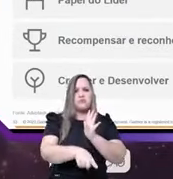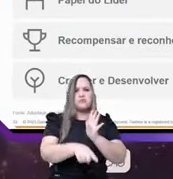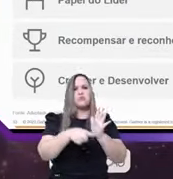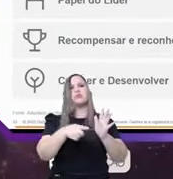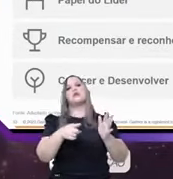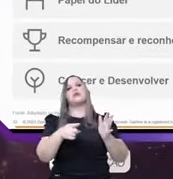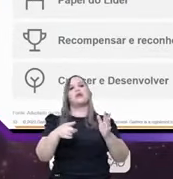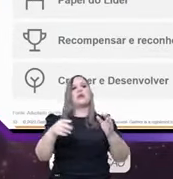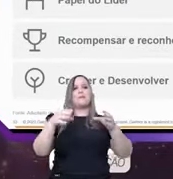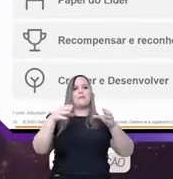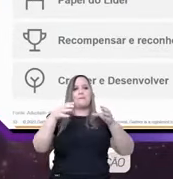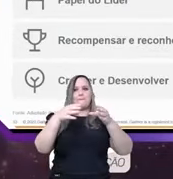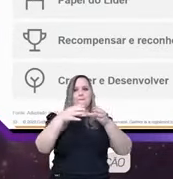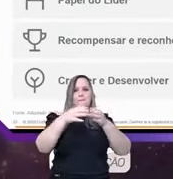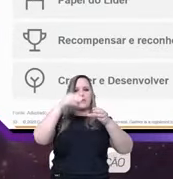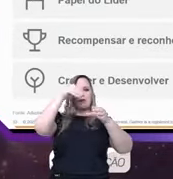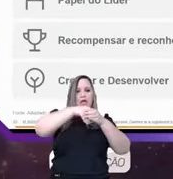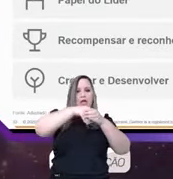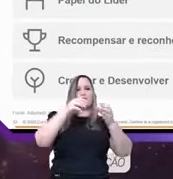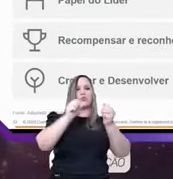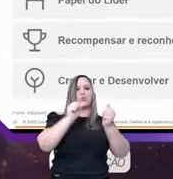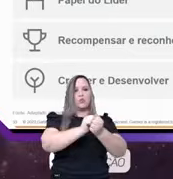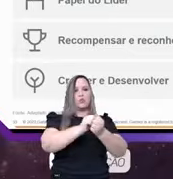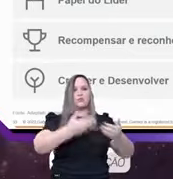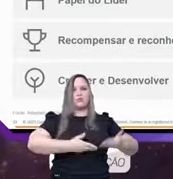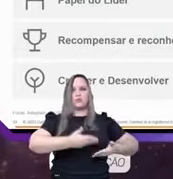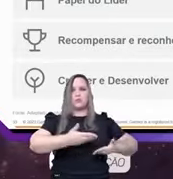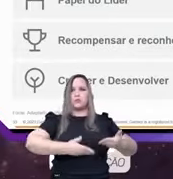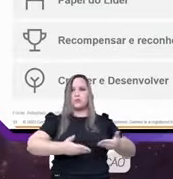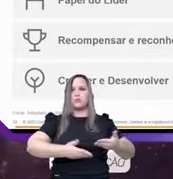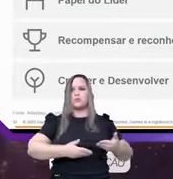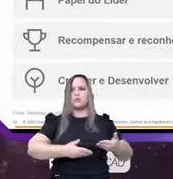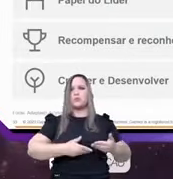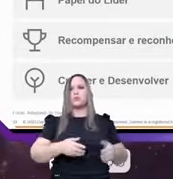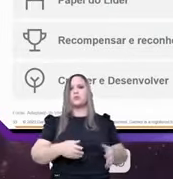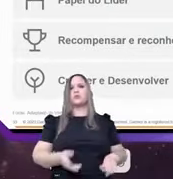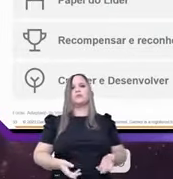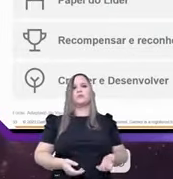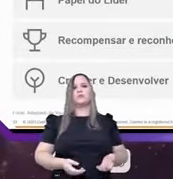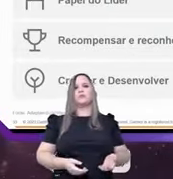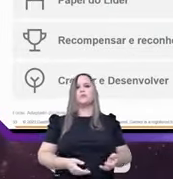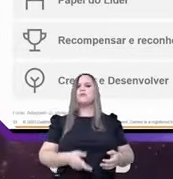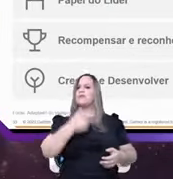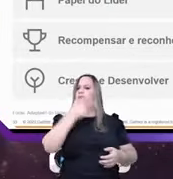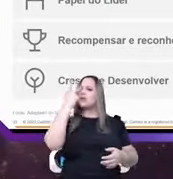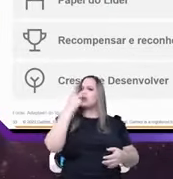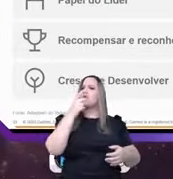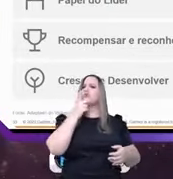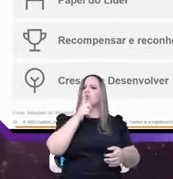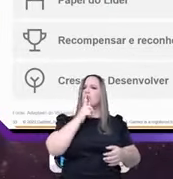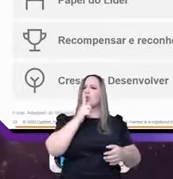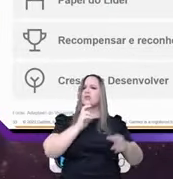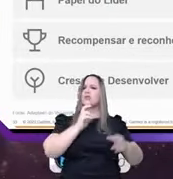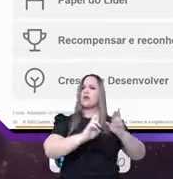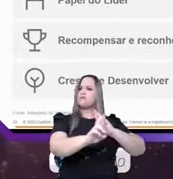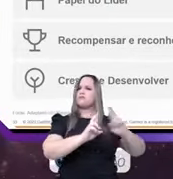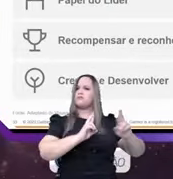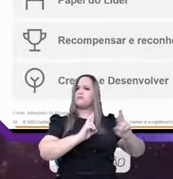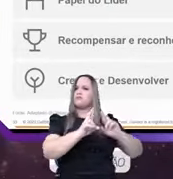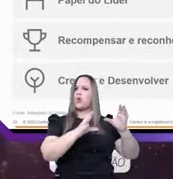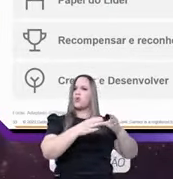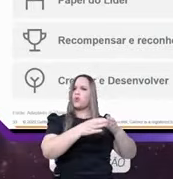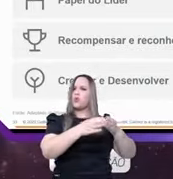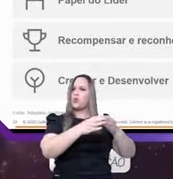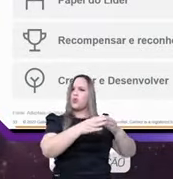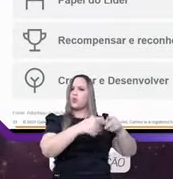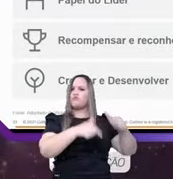das equipes de apoio de funcionários e chama de champions, né? Chama pessoas que tenham feedback das áreas. Vamos trabalhar num grupo para trabalhar o quê?